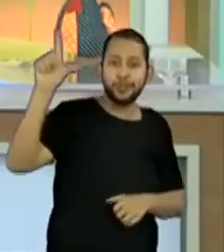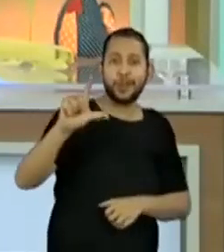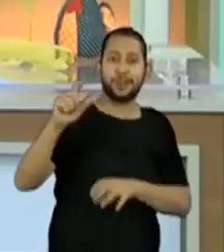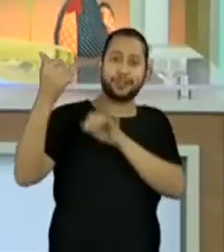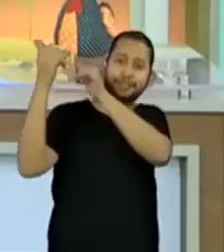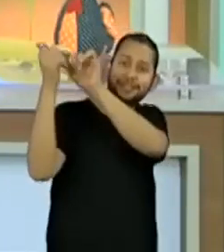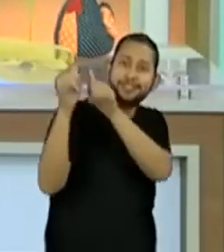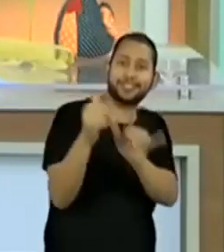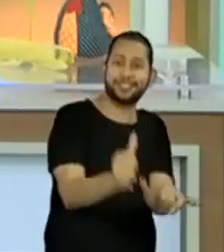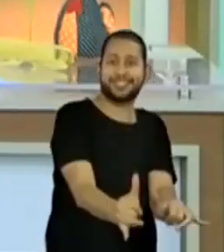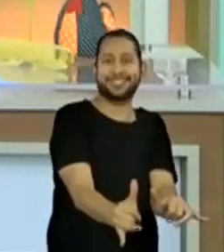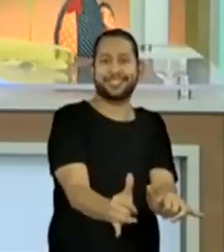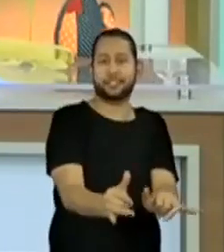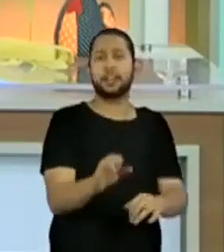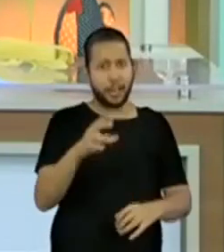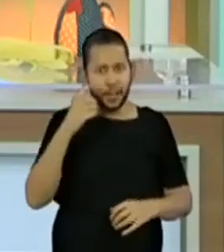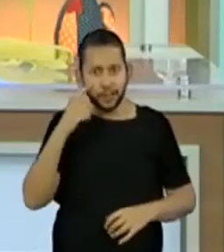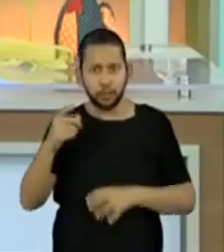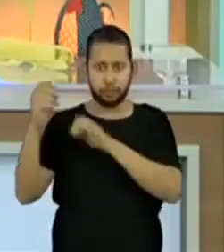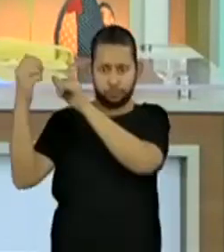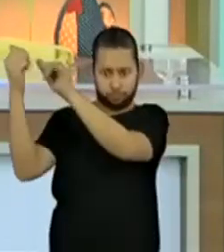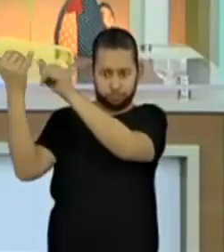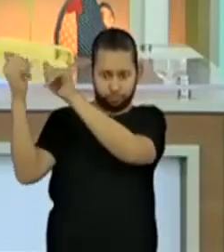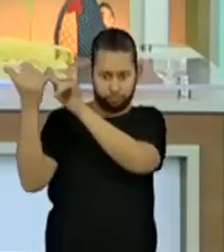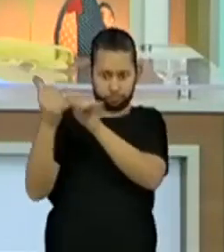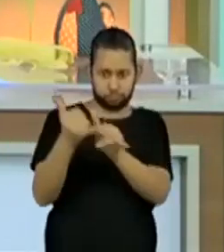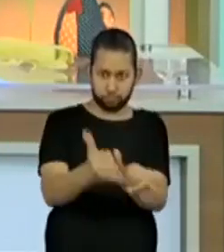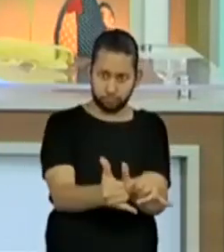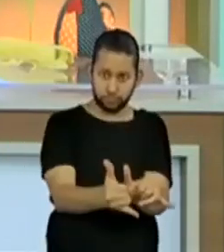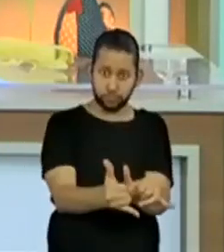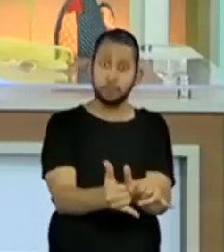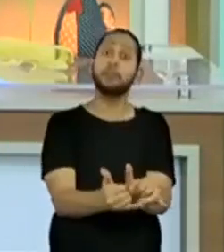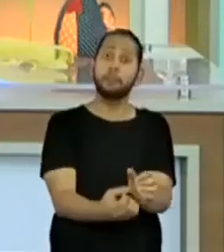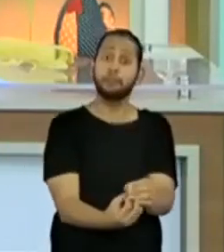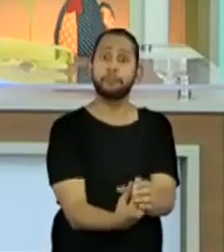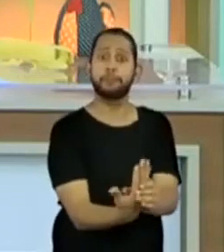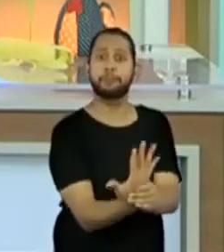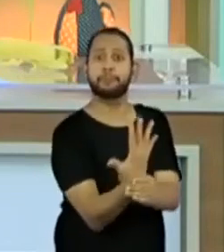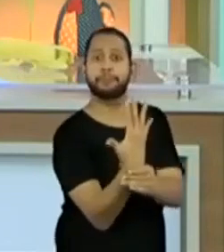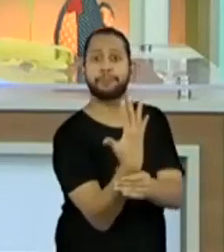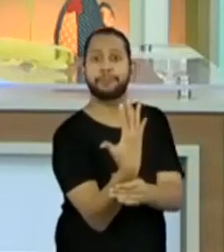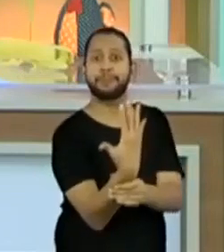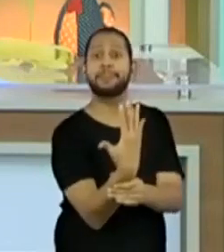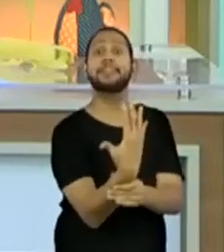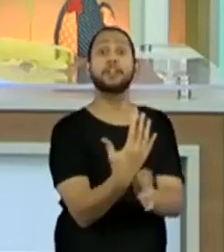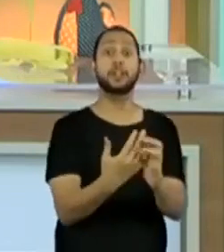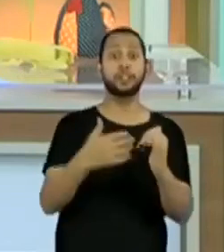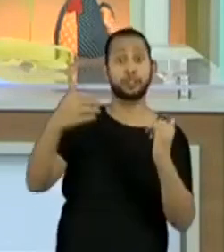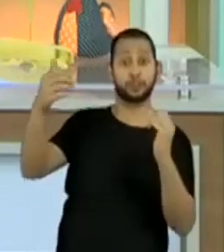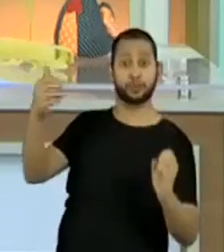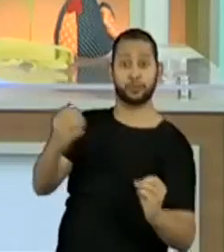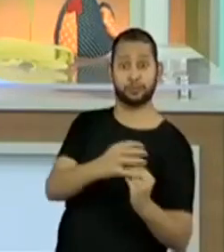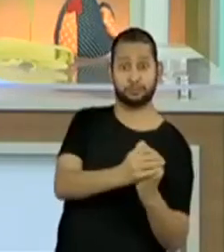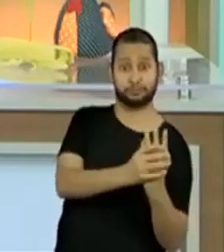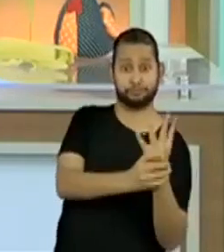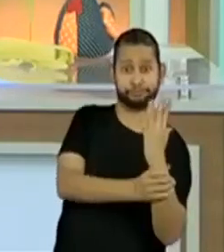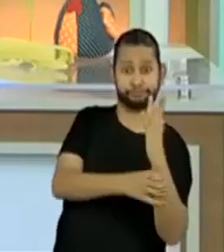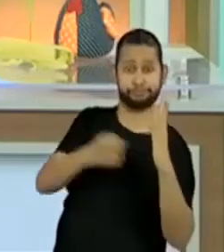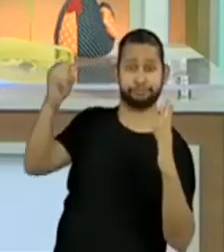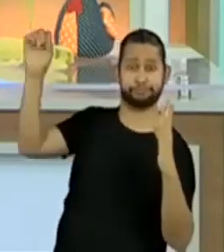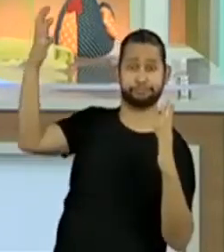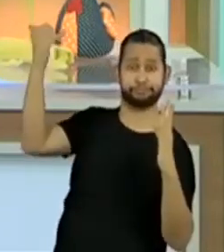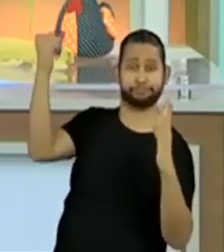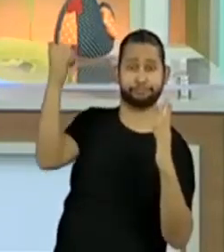a cadeia alimentar, toda a cadeia alimentar começa com uma planta, o Sol é a fonte